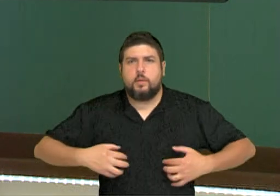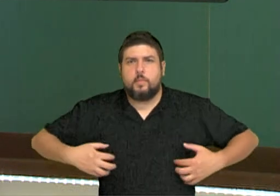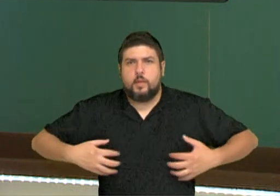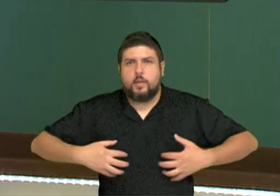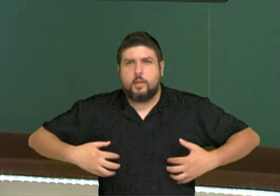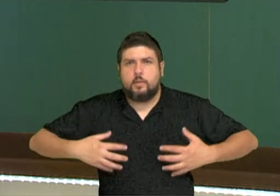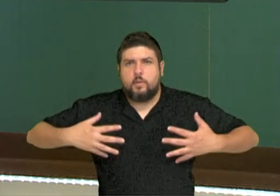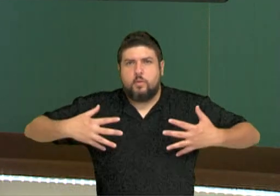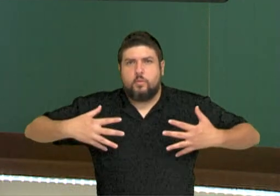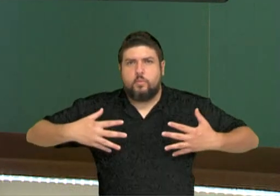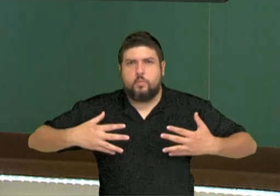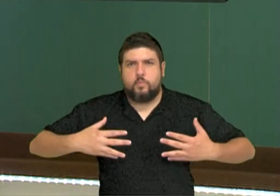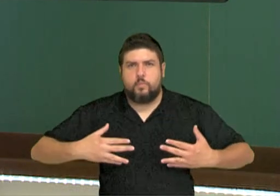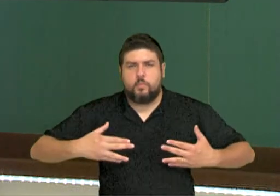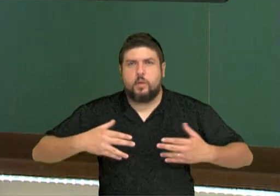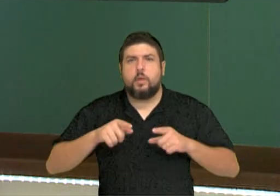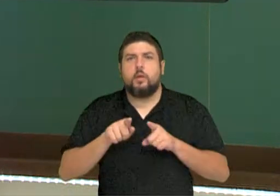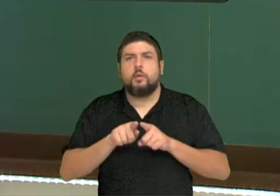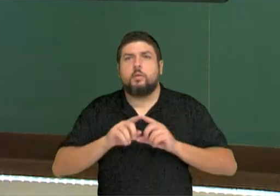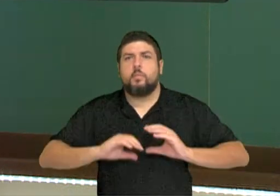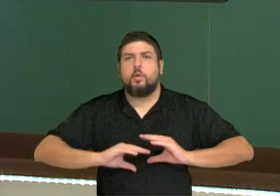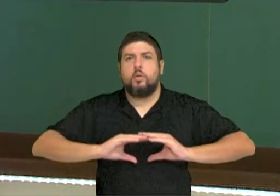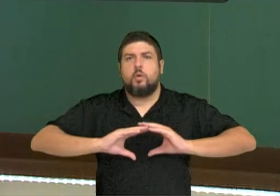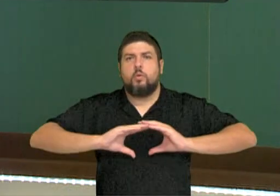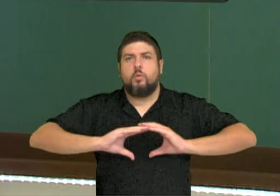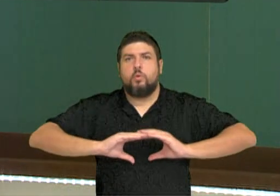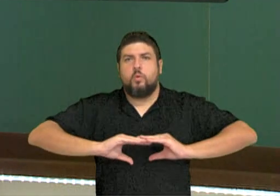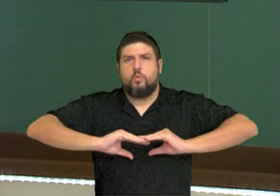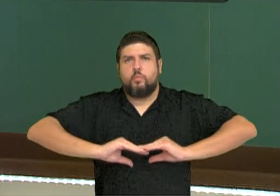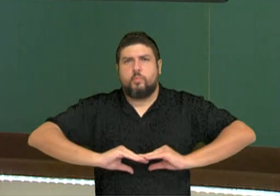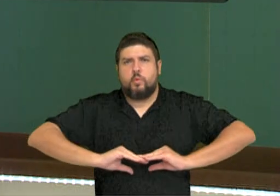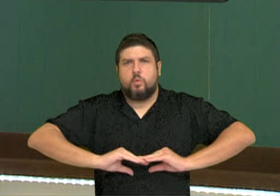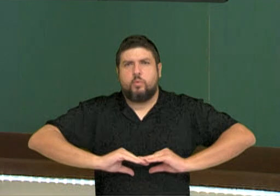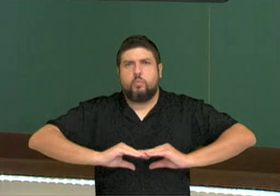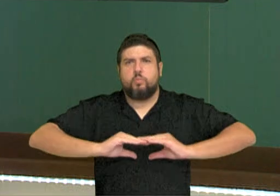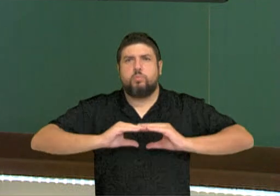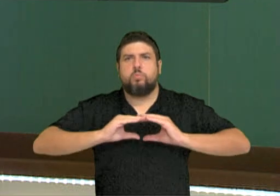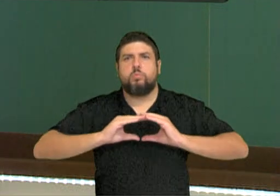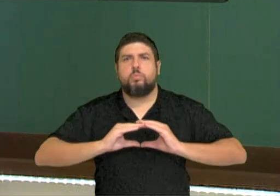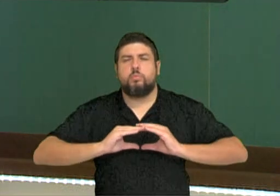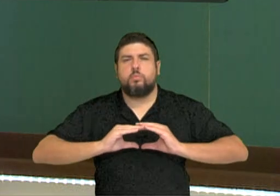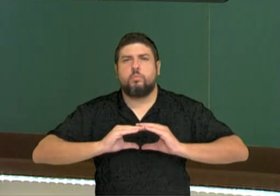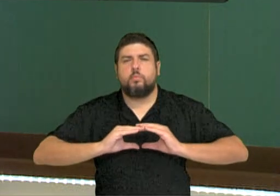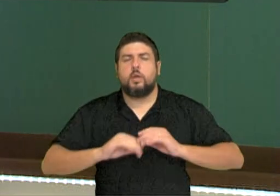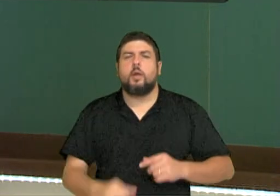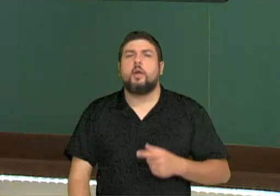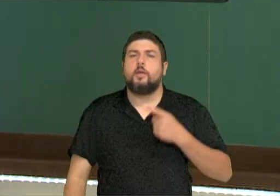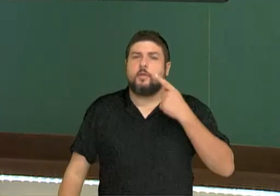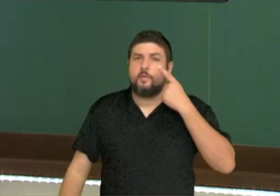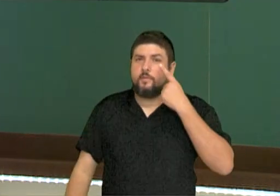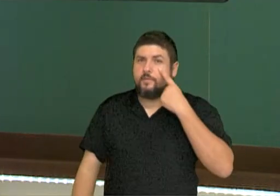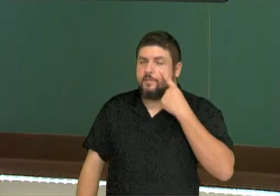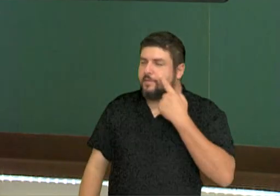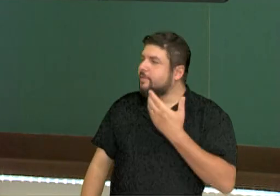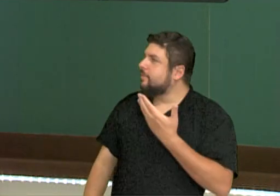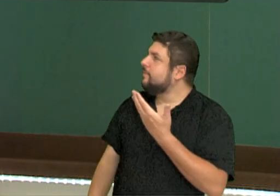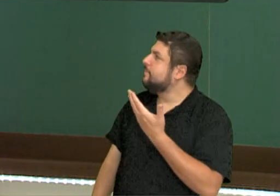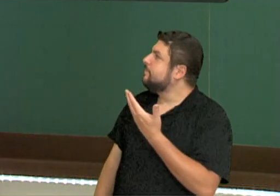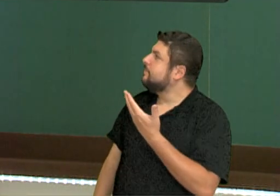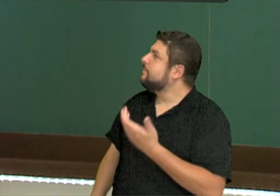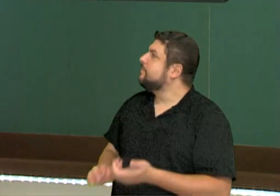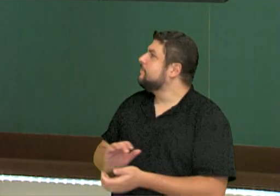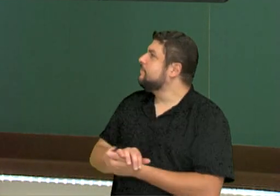costelas e do diafragma, que é o músculo embaixo dos pulmões. Vamos dar uma olhada na animação, como